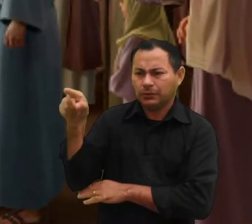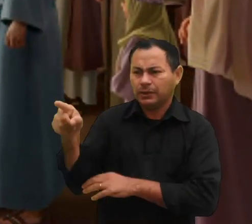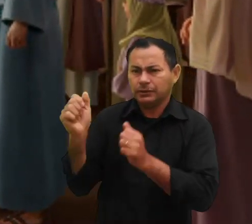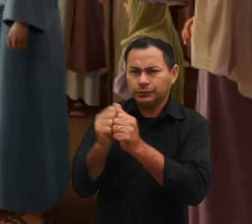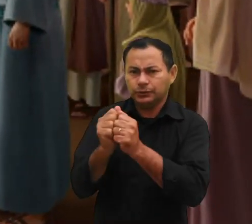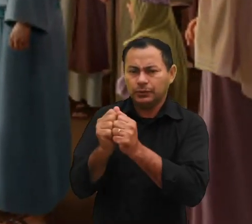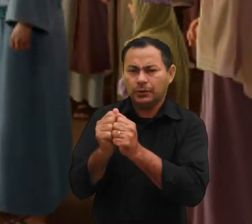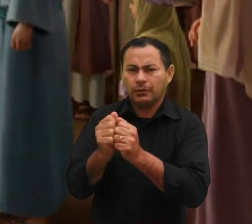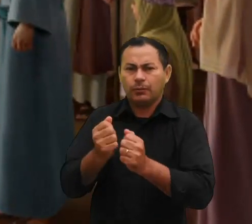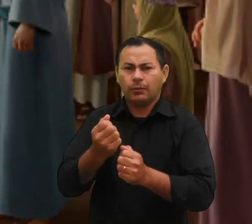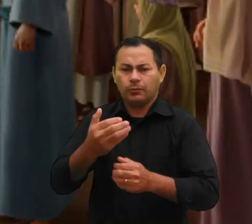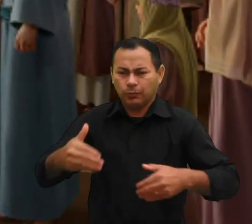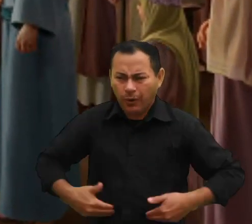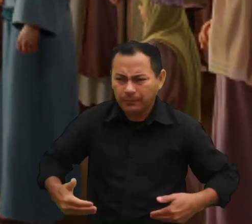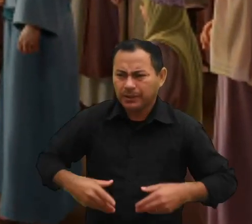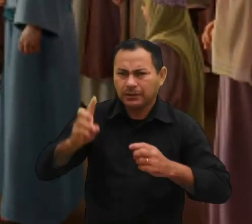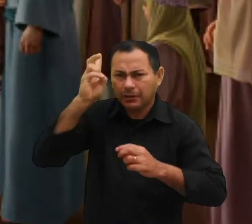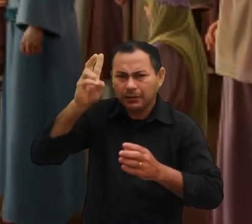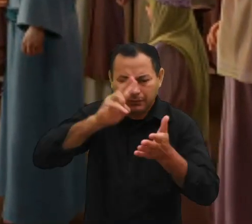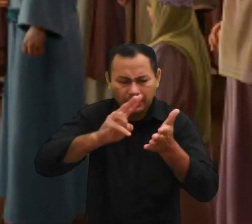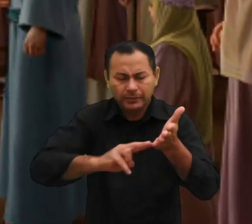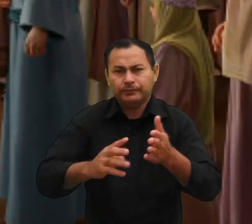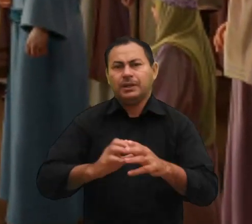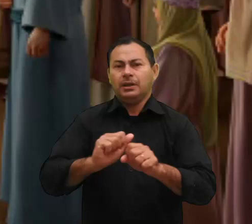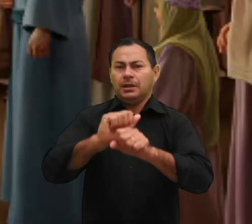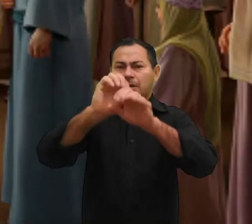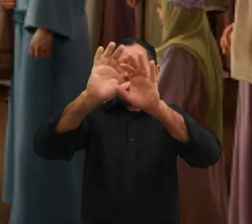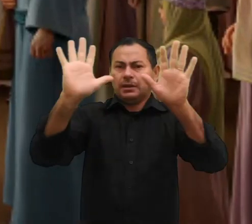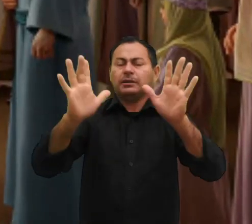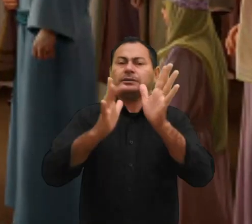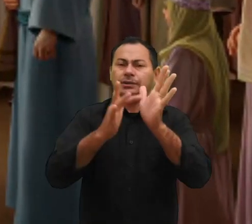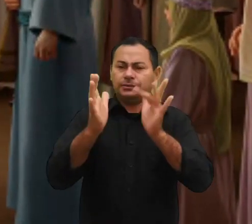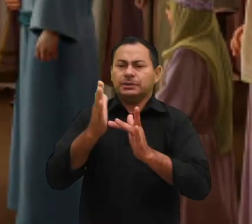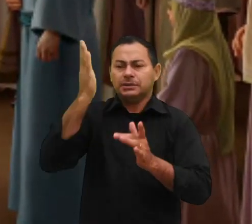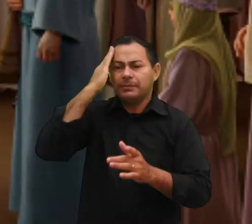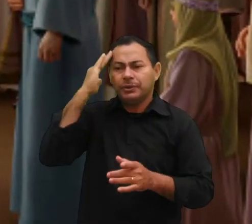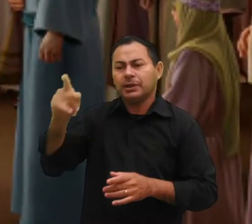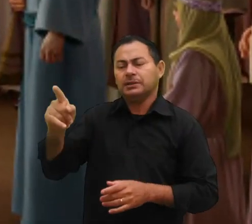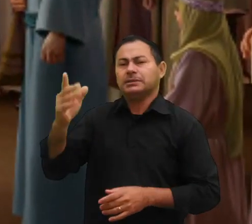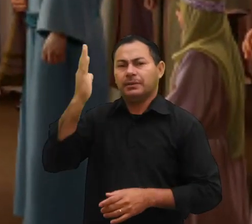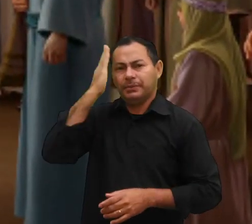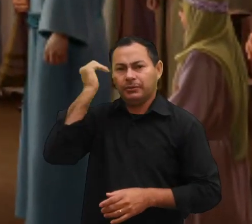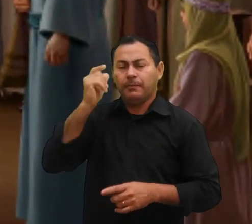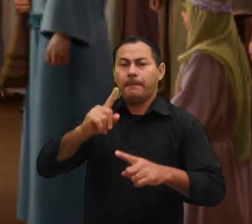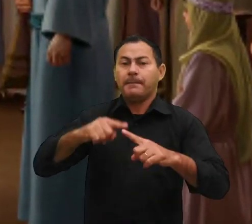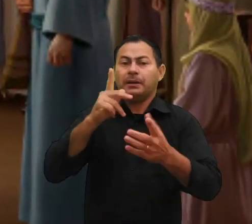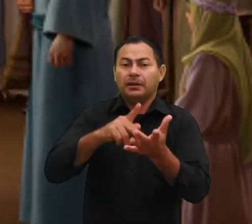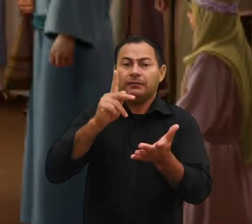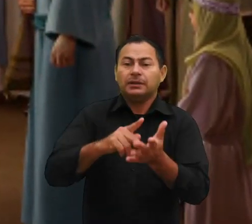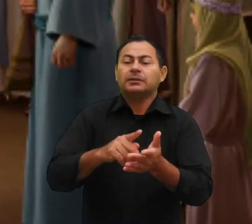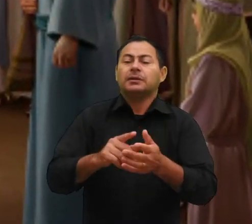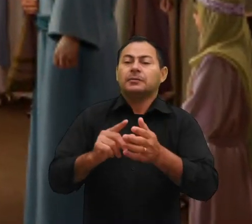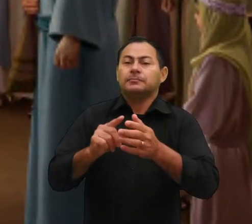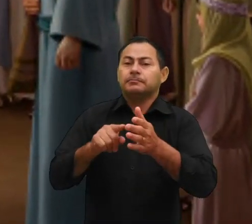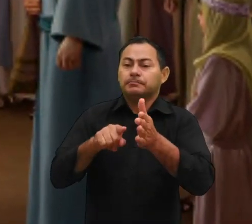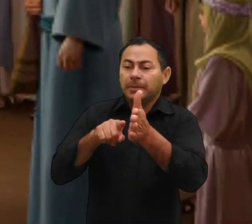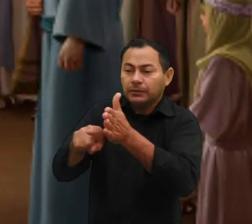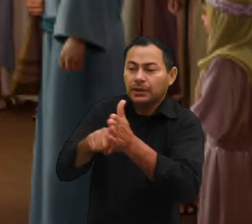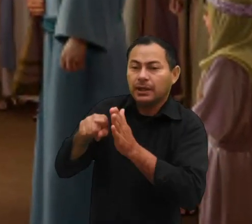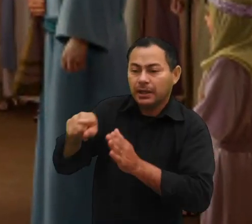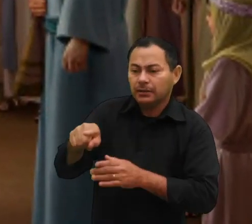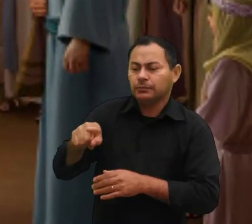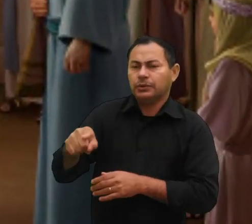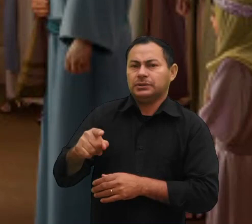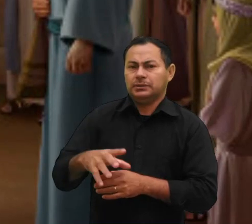seus companheiros estavam com fome? É claro que Jesus sabia que eles tinham conhecimento das Escrituras, mas na verdade Jesus estava